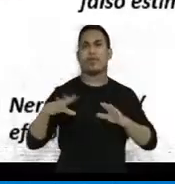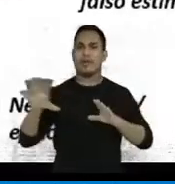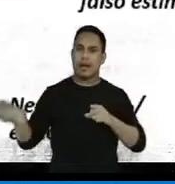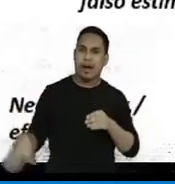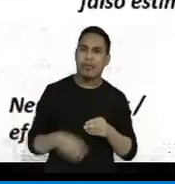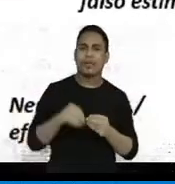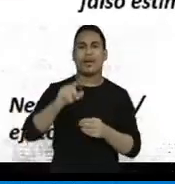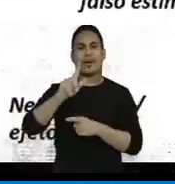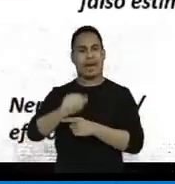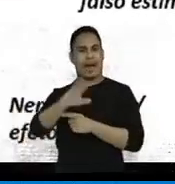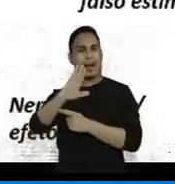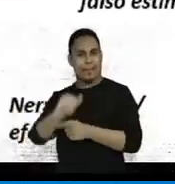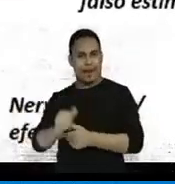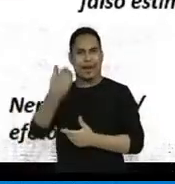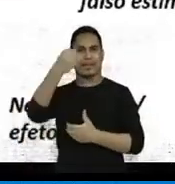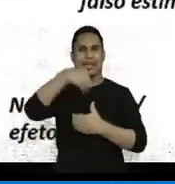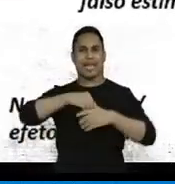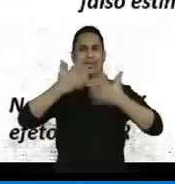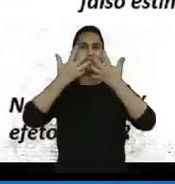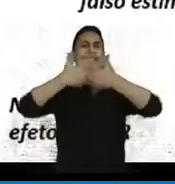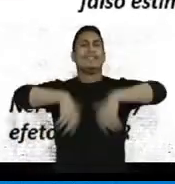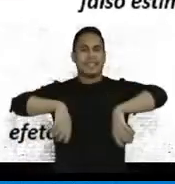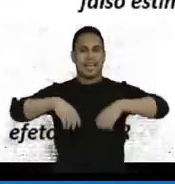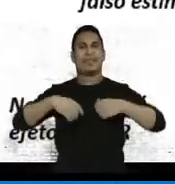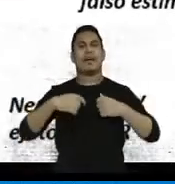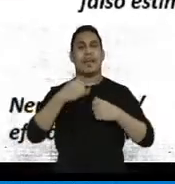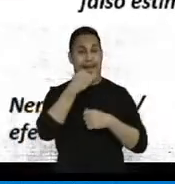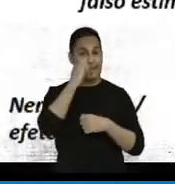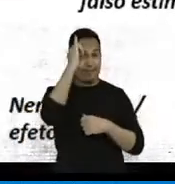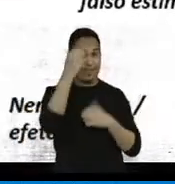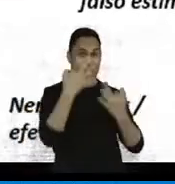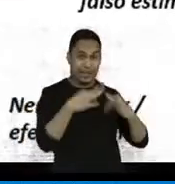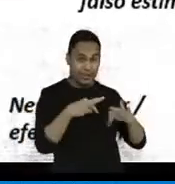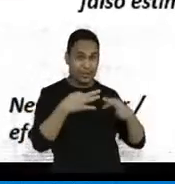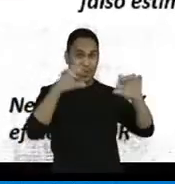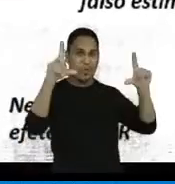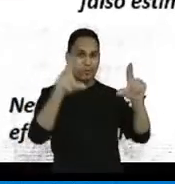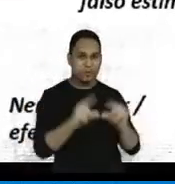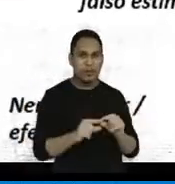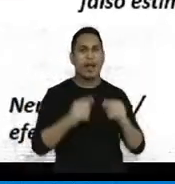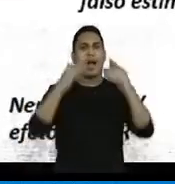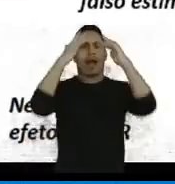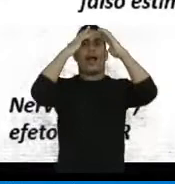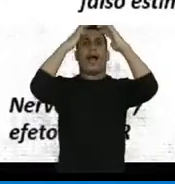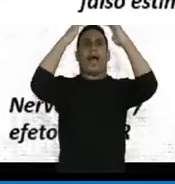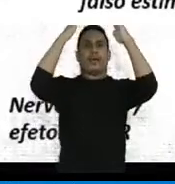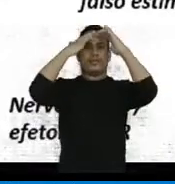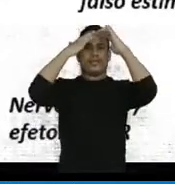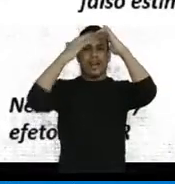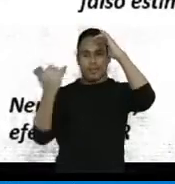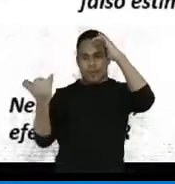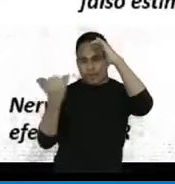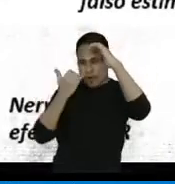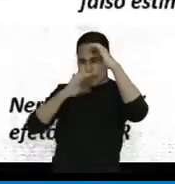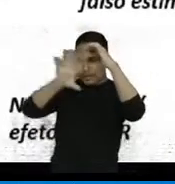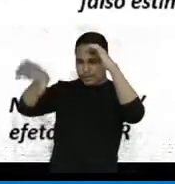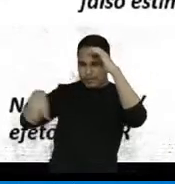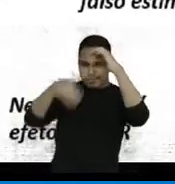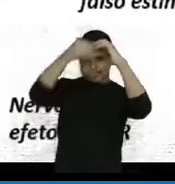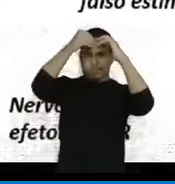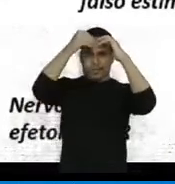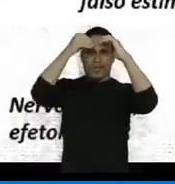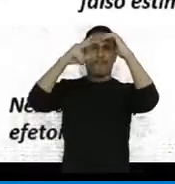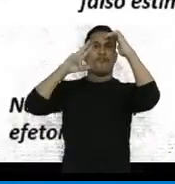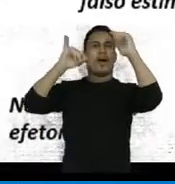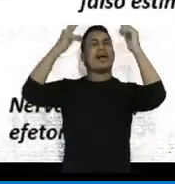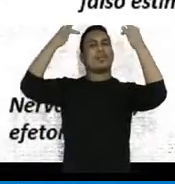vão ajudar o nosso cérebro a interpretar a dor de uma outra forma. Vão ajudar o nosso cérebro a entender que não